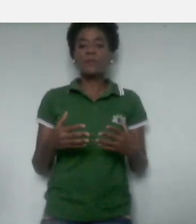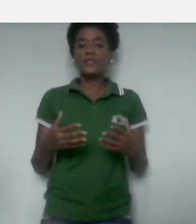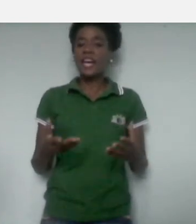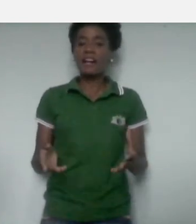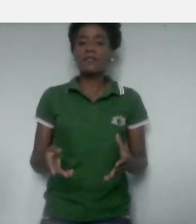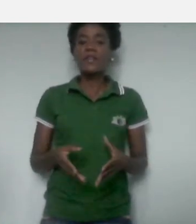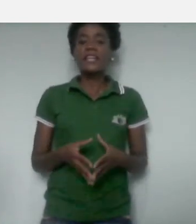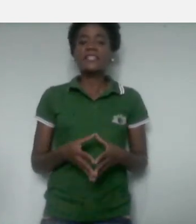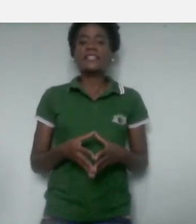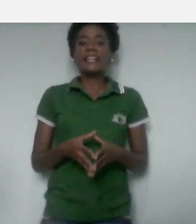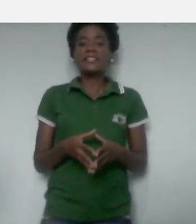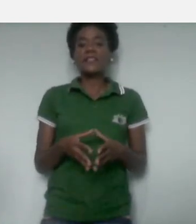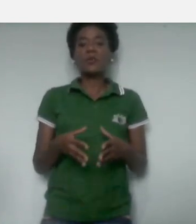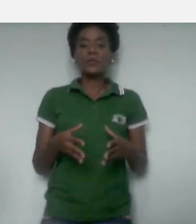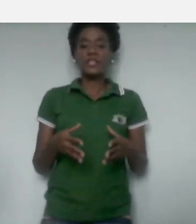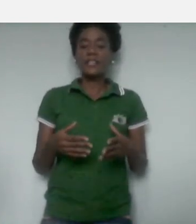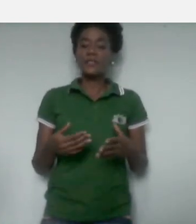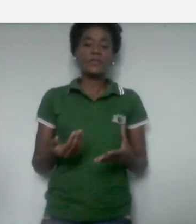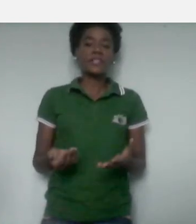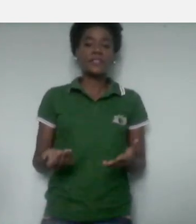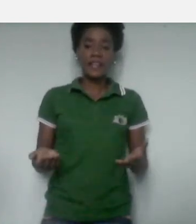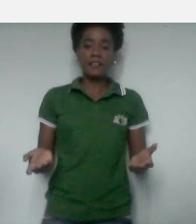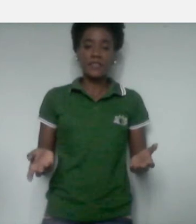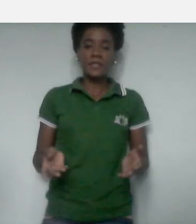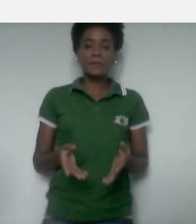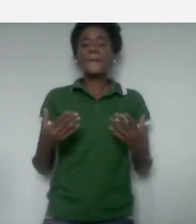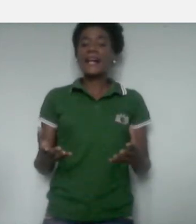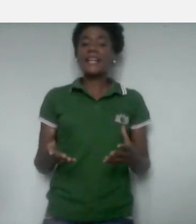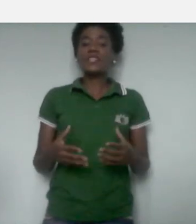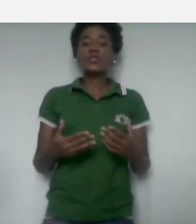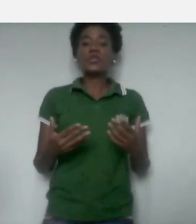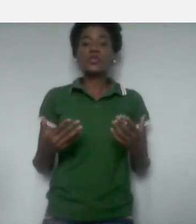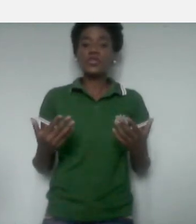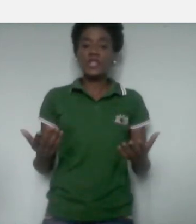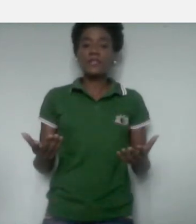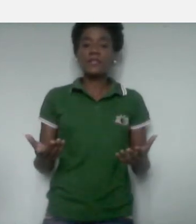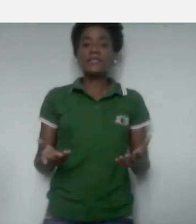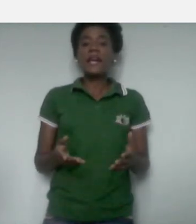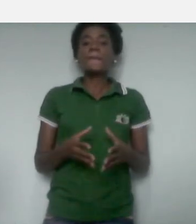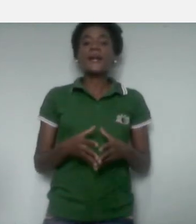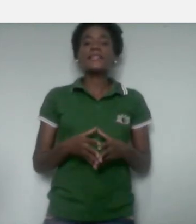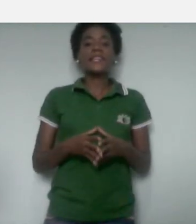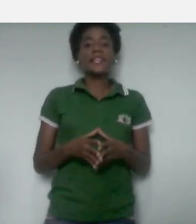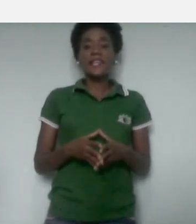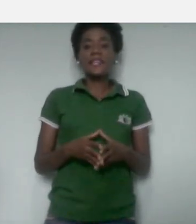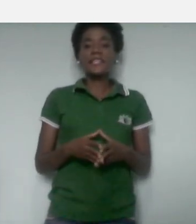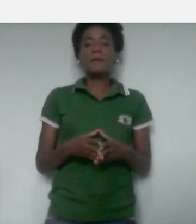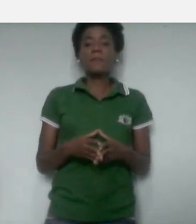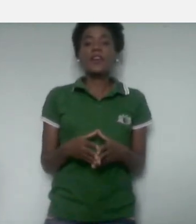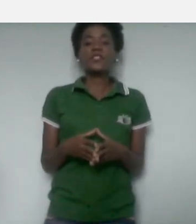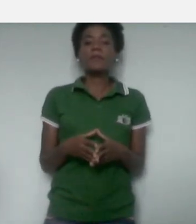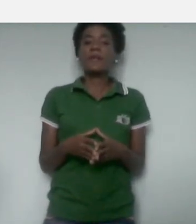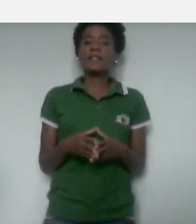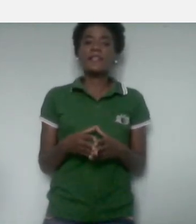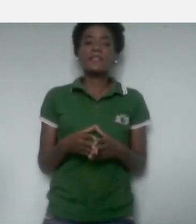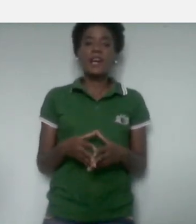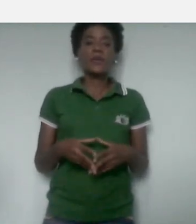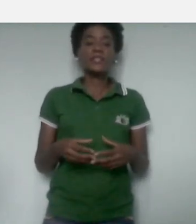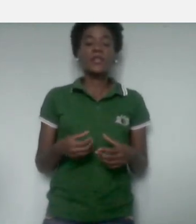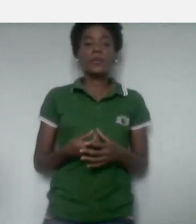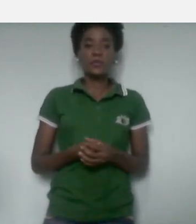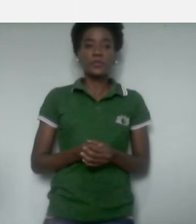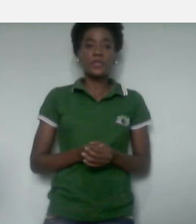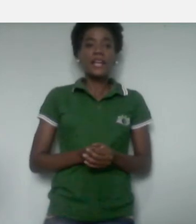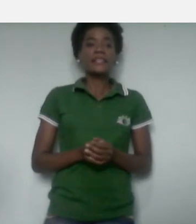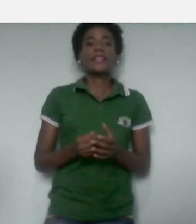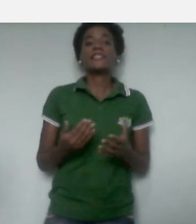produção responsável, cidades e comunidades sustentáveis, paz, justiças, parcerias e meios de implementação,